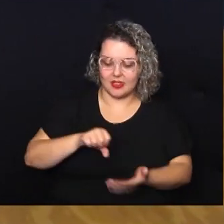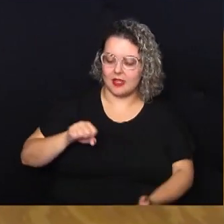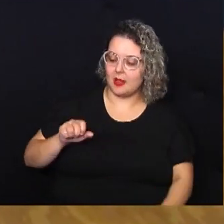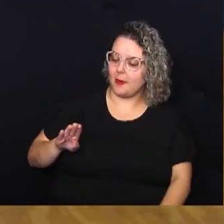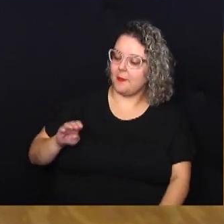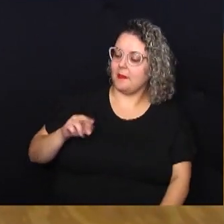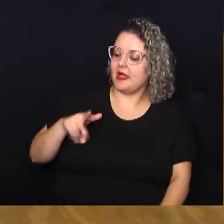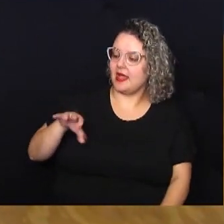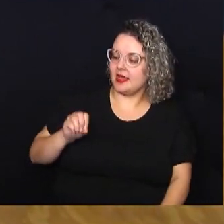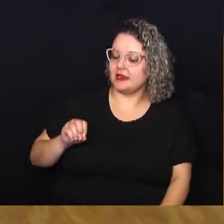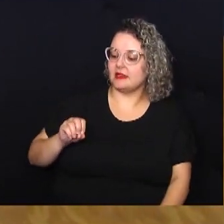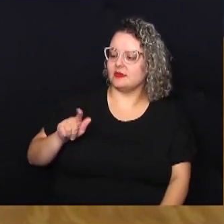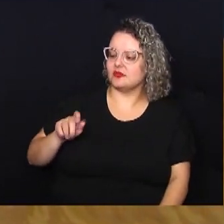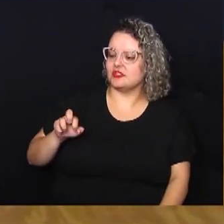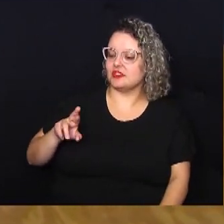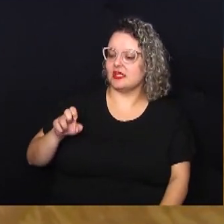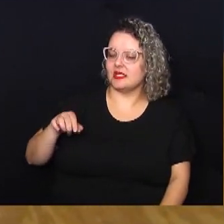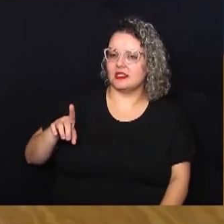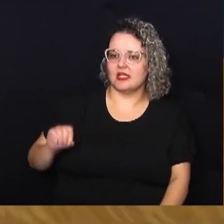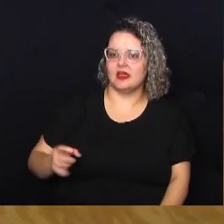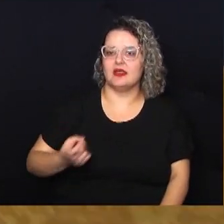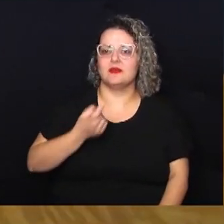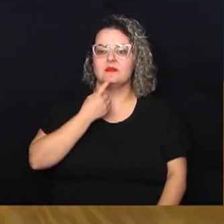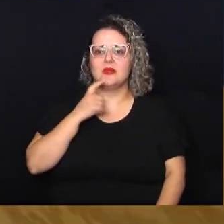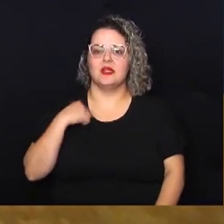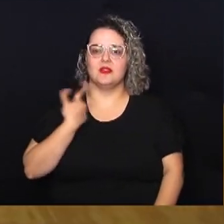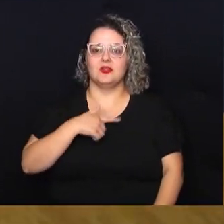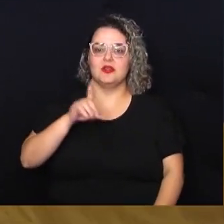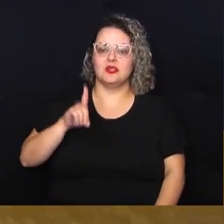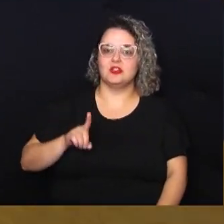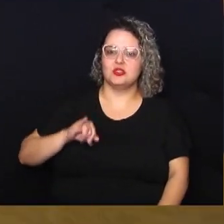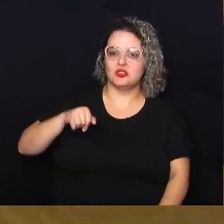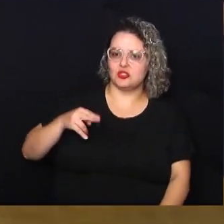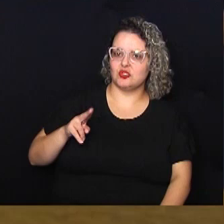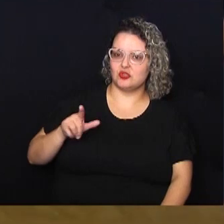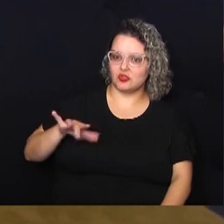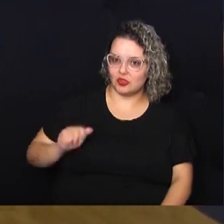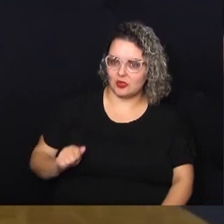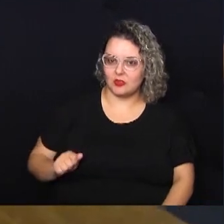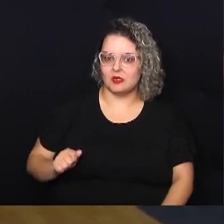Campinas. A nossa diretora, Júlia Ziviani, fez a concepção desse